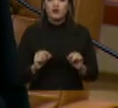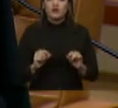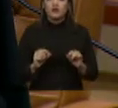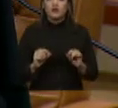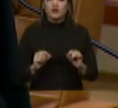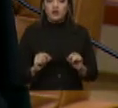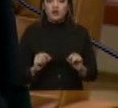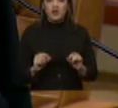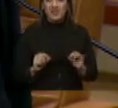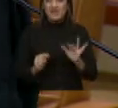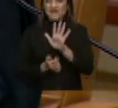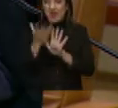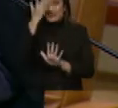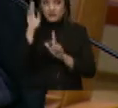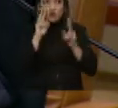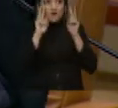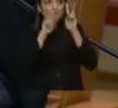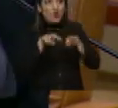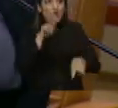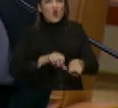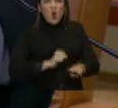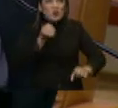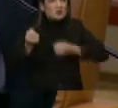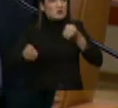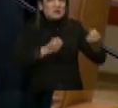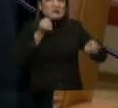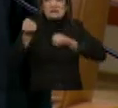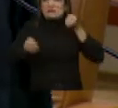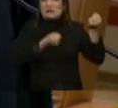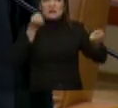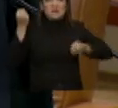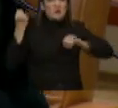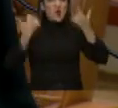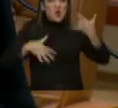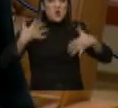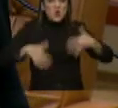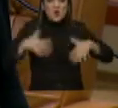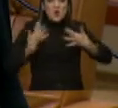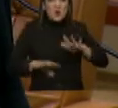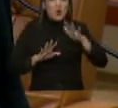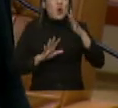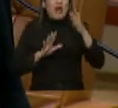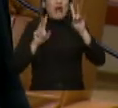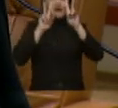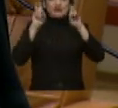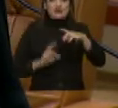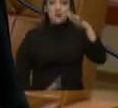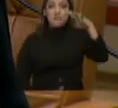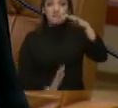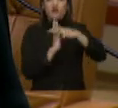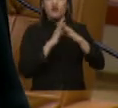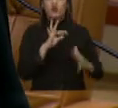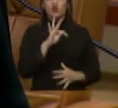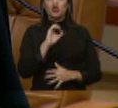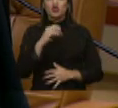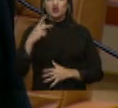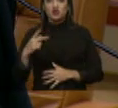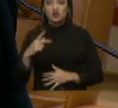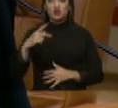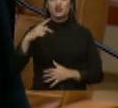de produção de ódio como nós sabemos ilícitos e isso chegou ao Top Five é das notícias